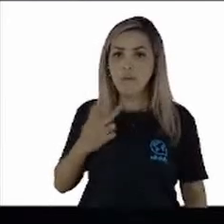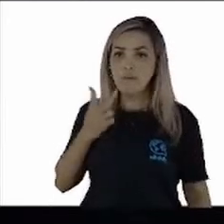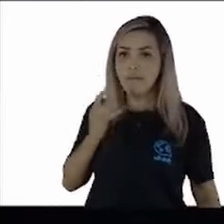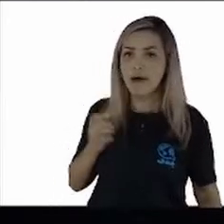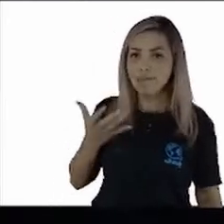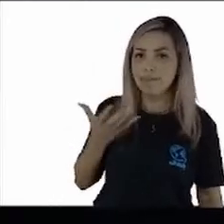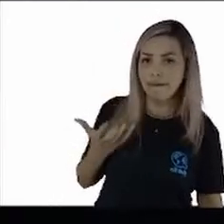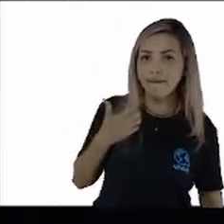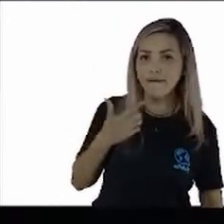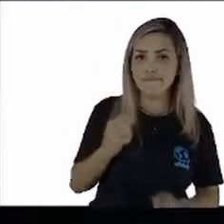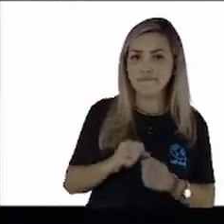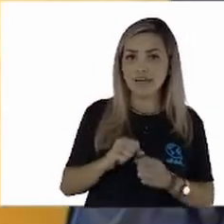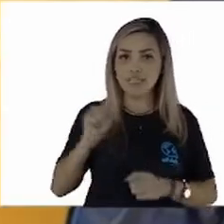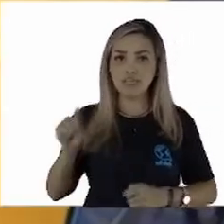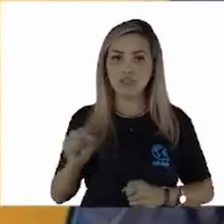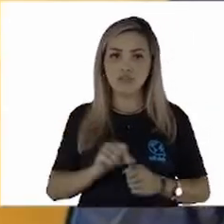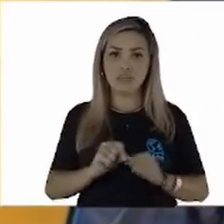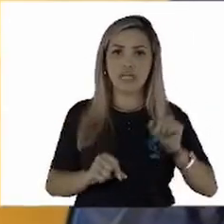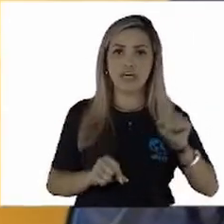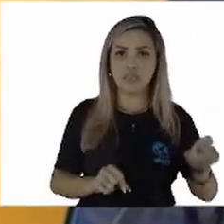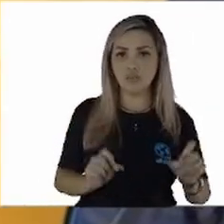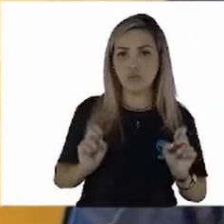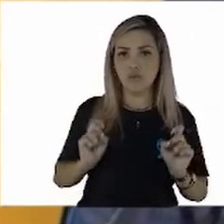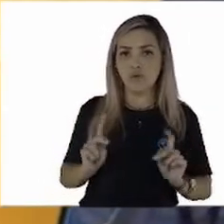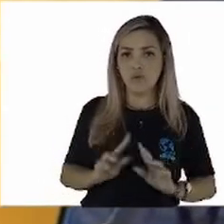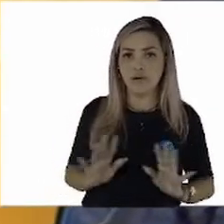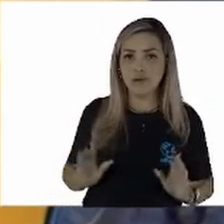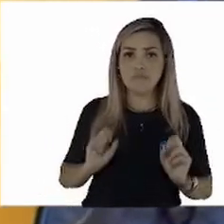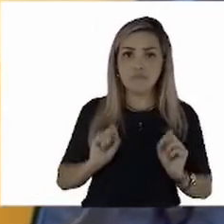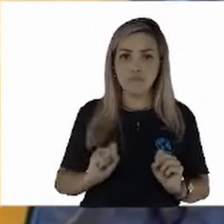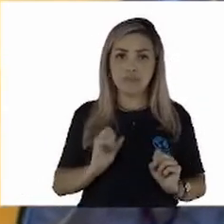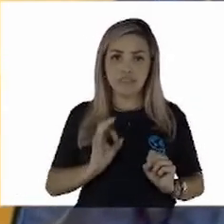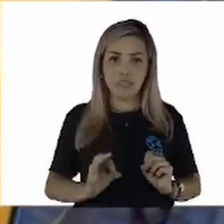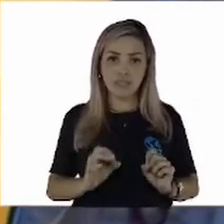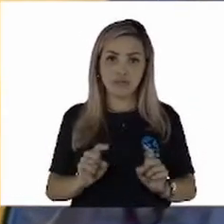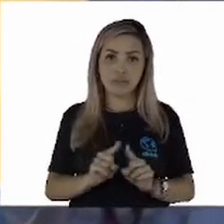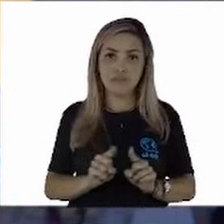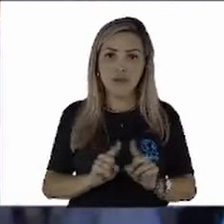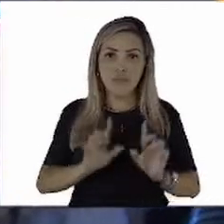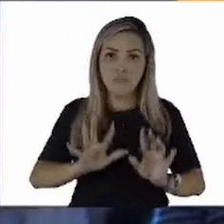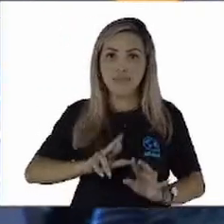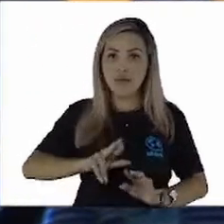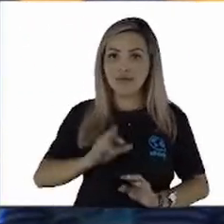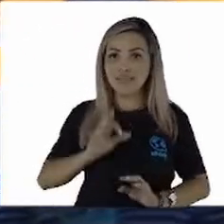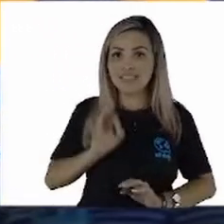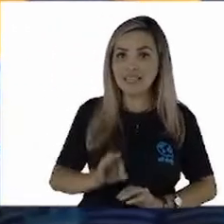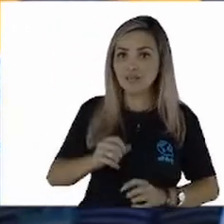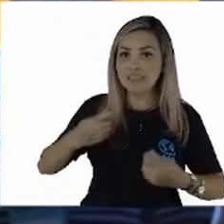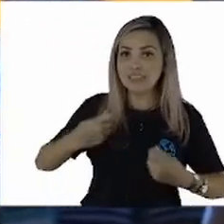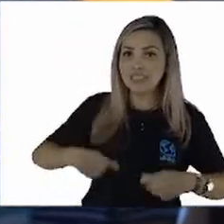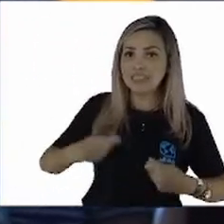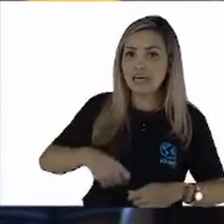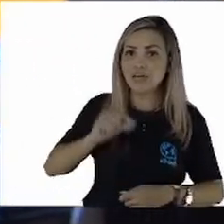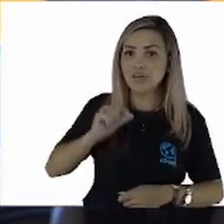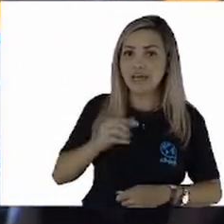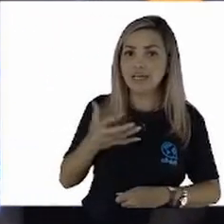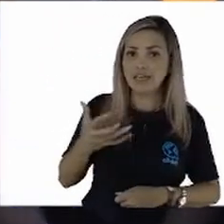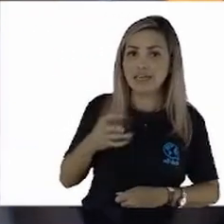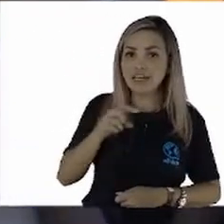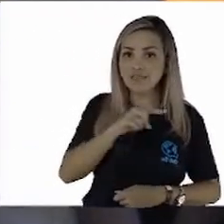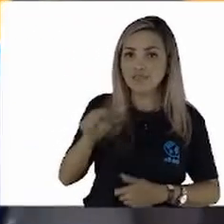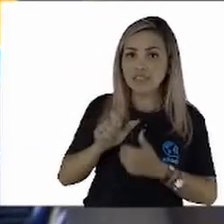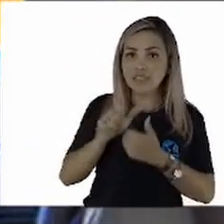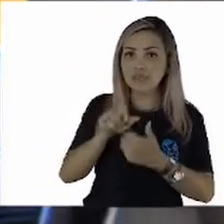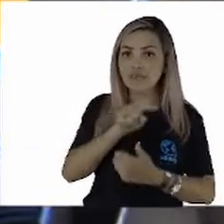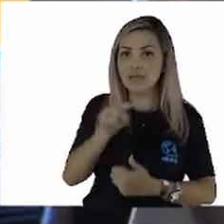que eu faça isso, quer que eu siga aquilo. Tá, ele pode estar certo também, não está certo necessariamente em querer que você siga o